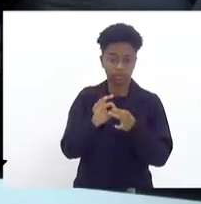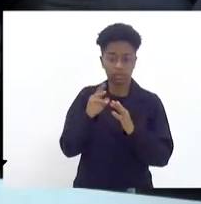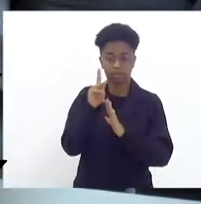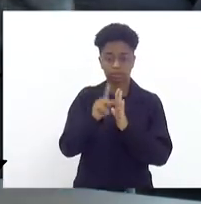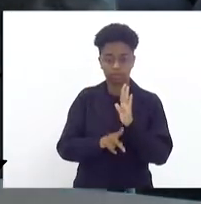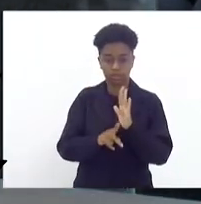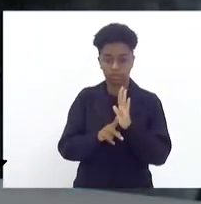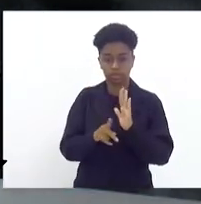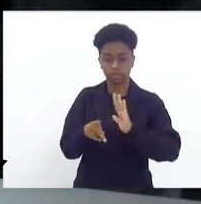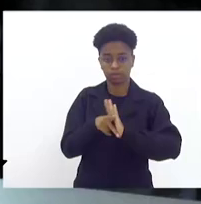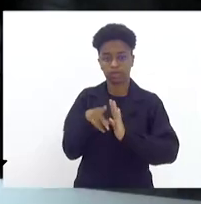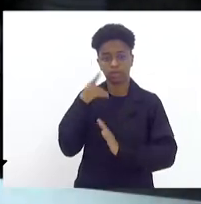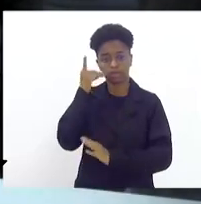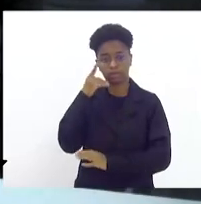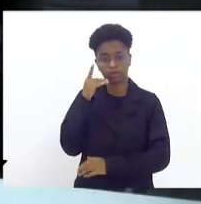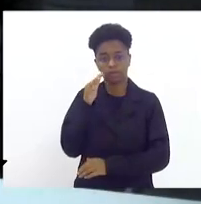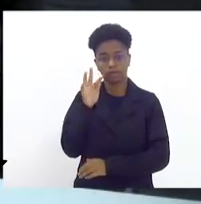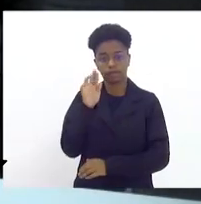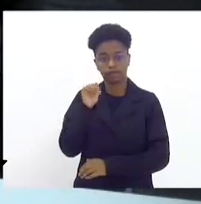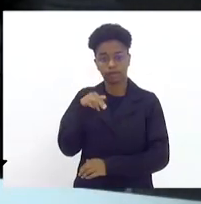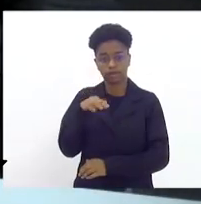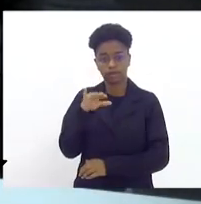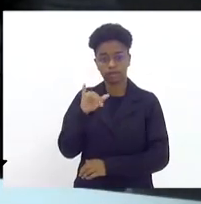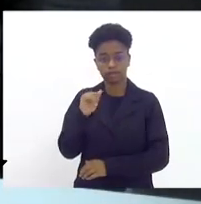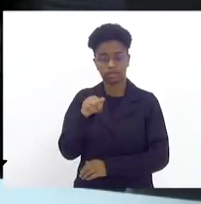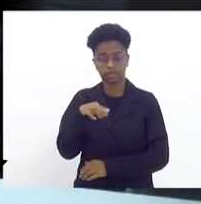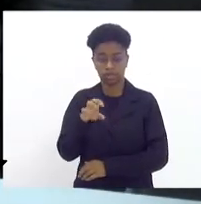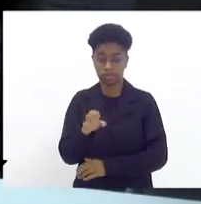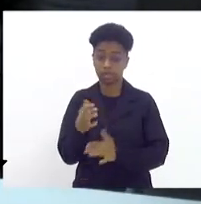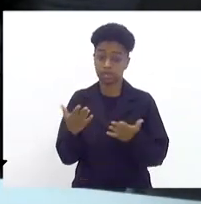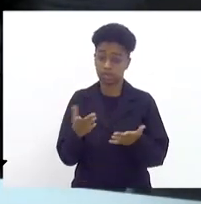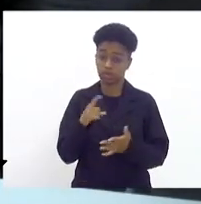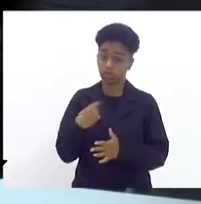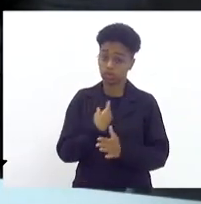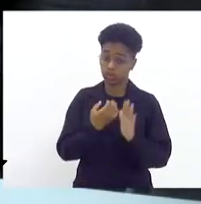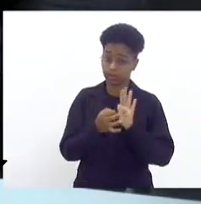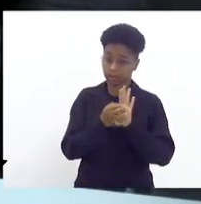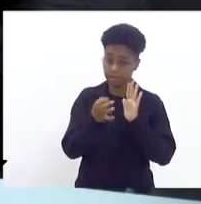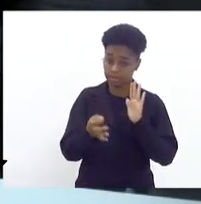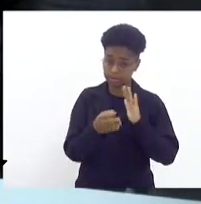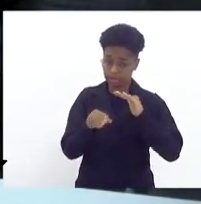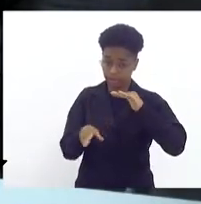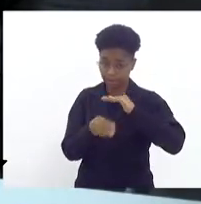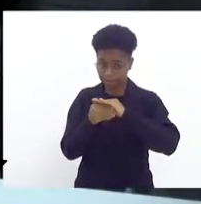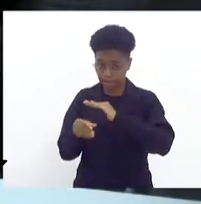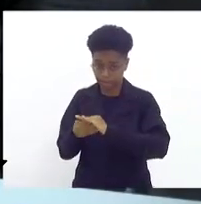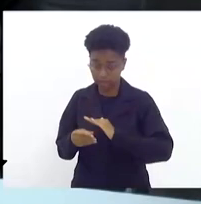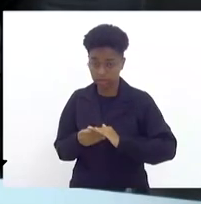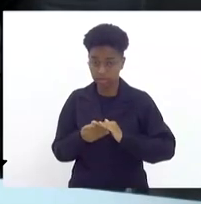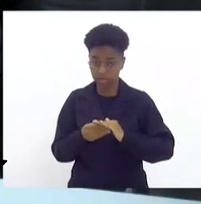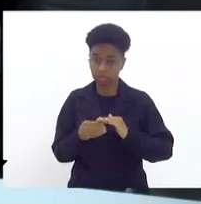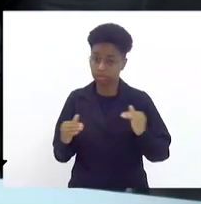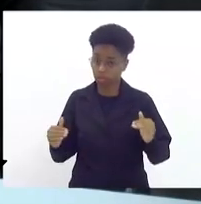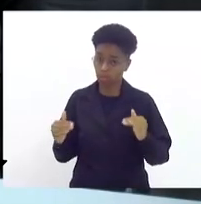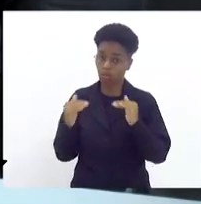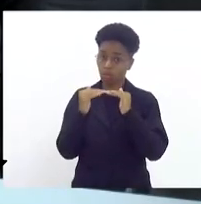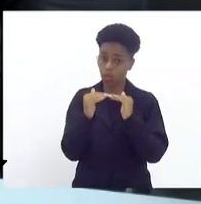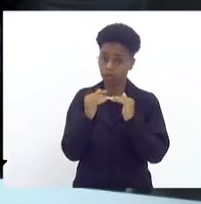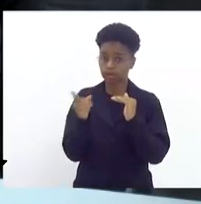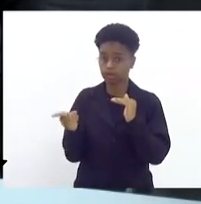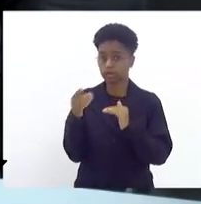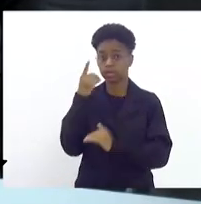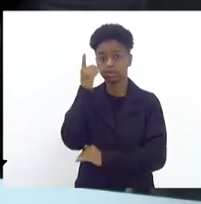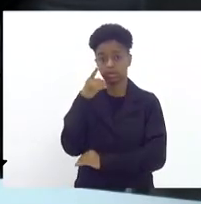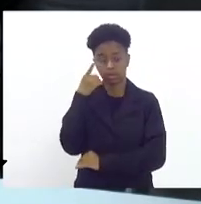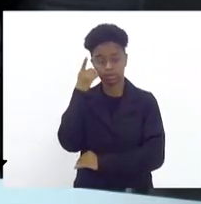deputada Franciane Mota. Então, esse nosso parecer com emendas foi de acordo com a